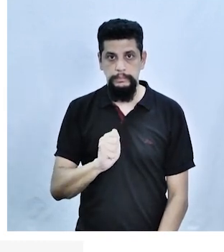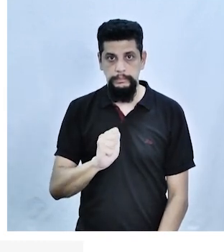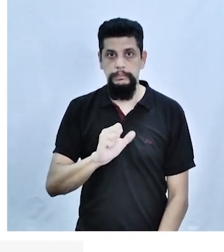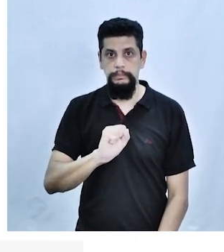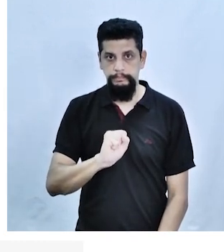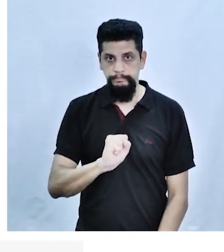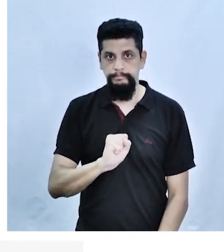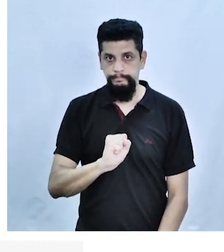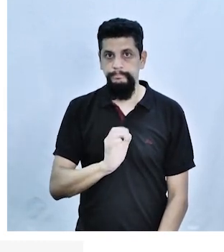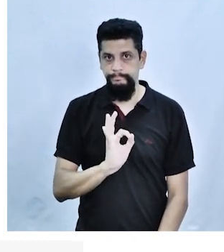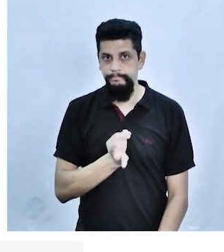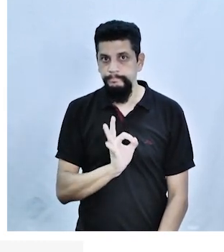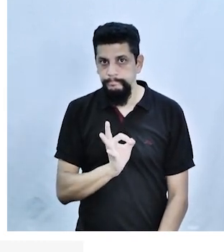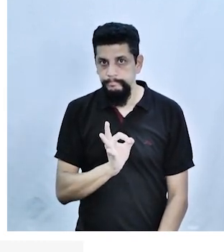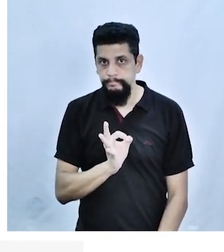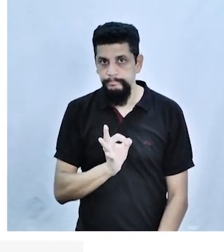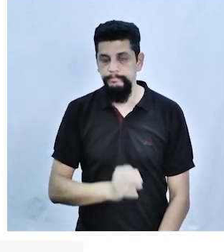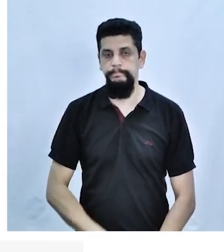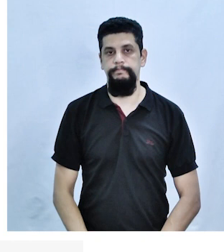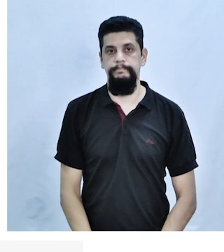duas, a gente fala